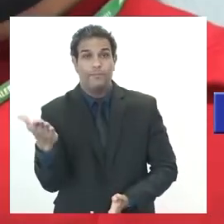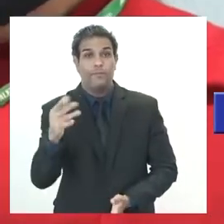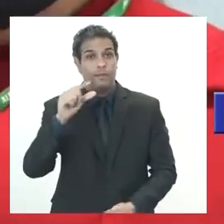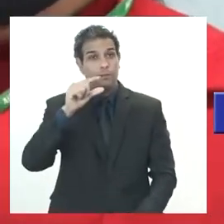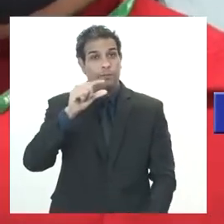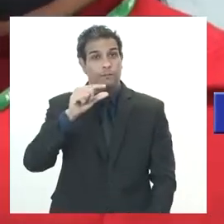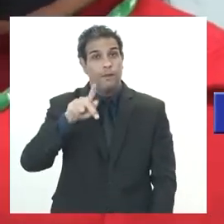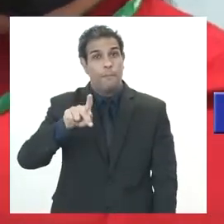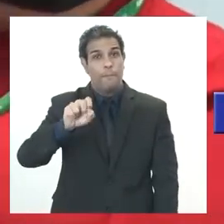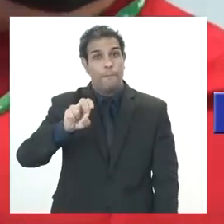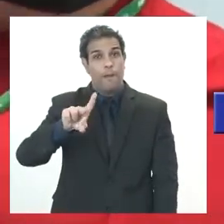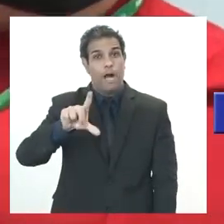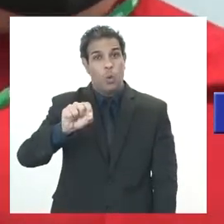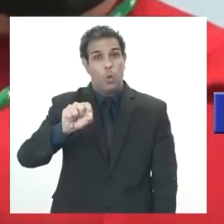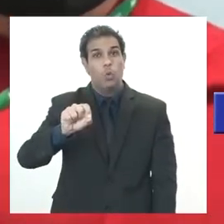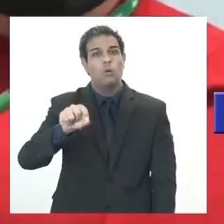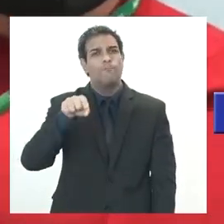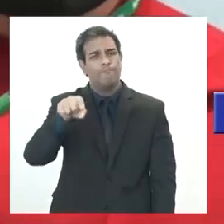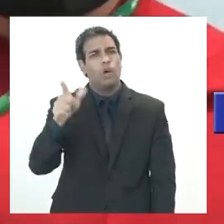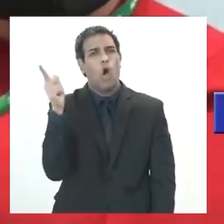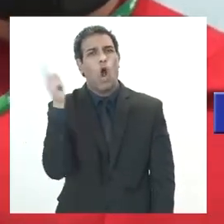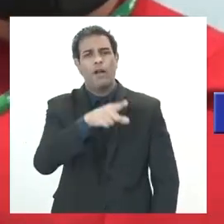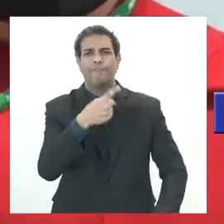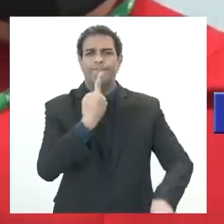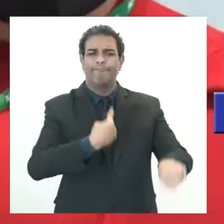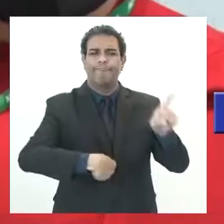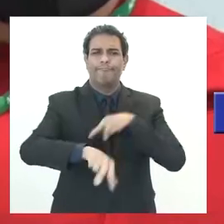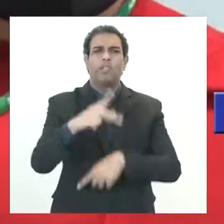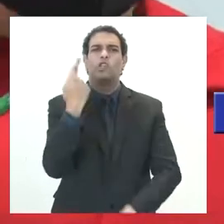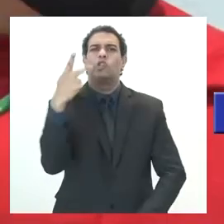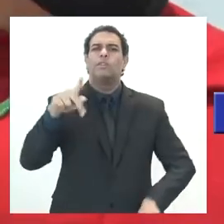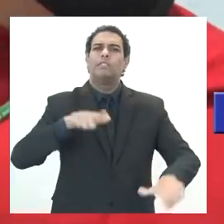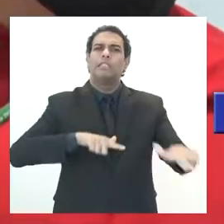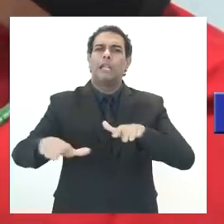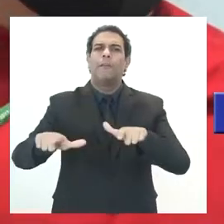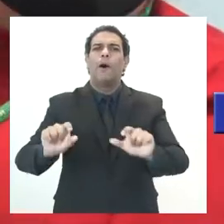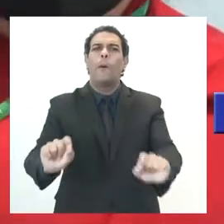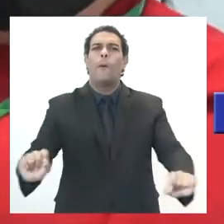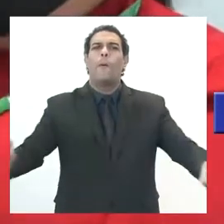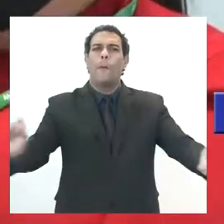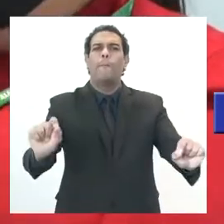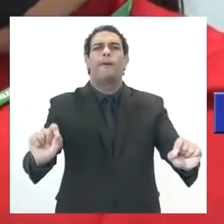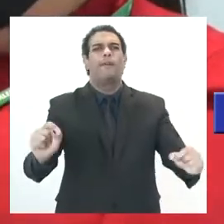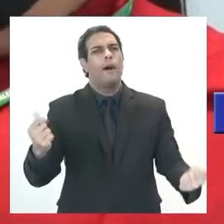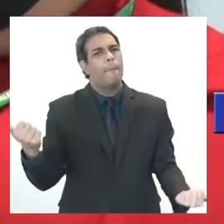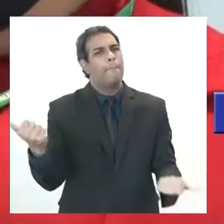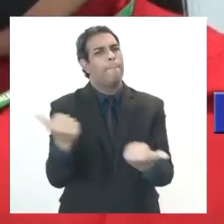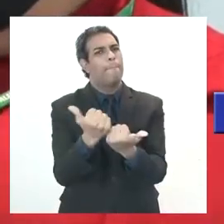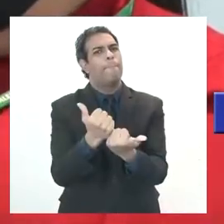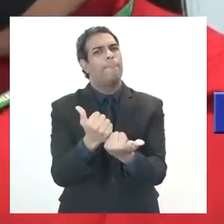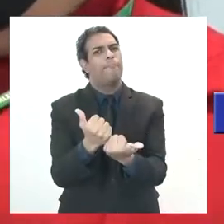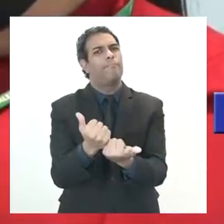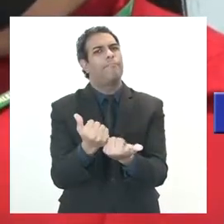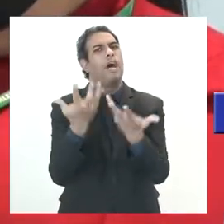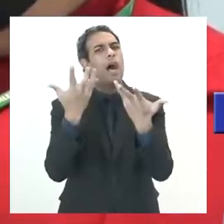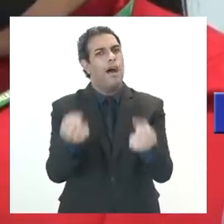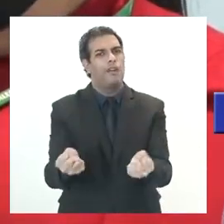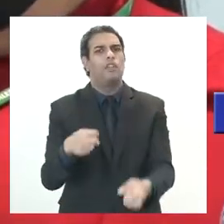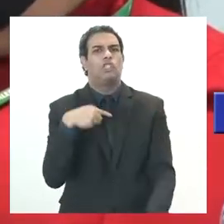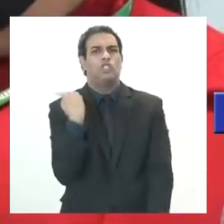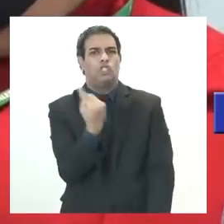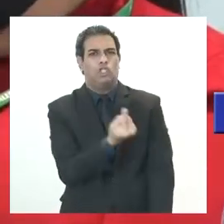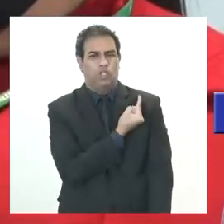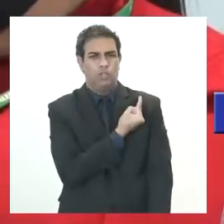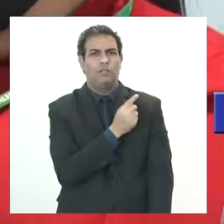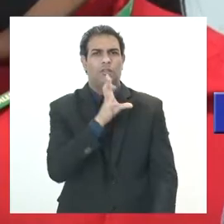eu espero que o Senhor seja muito bem sucedido no seu trabalho só tem nosso apoio só pode contar com servidores